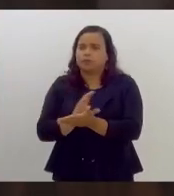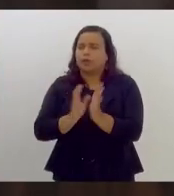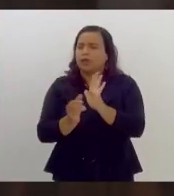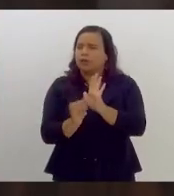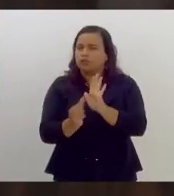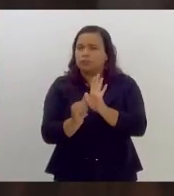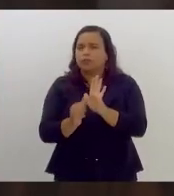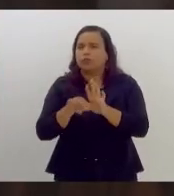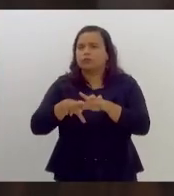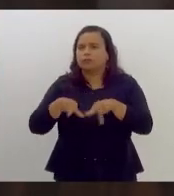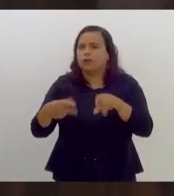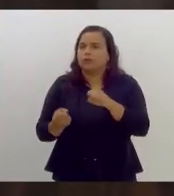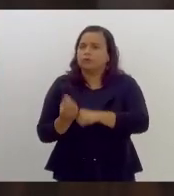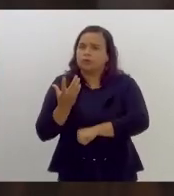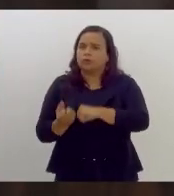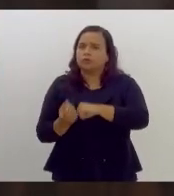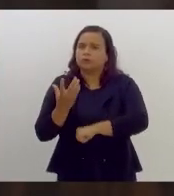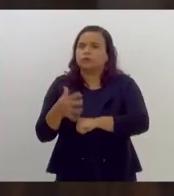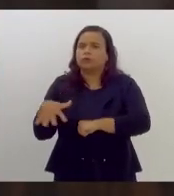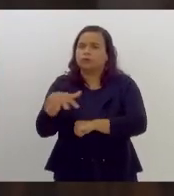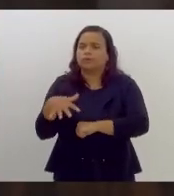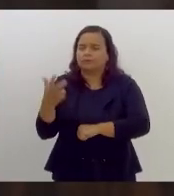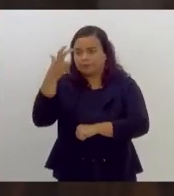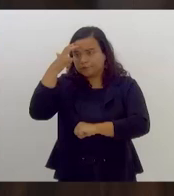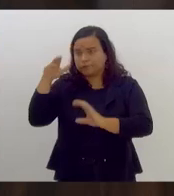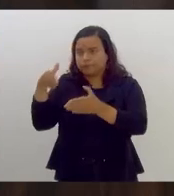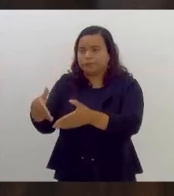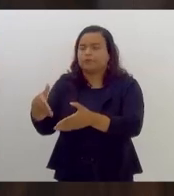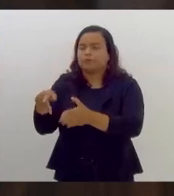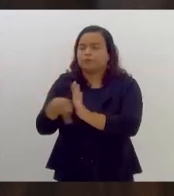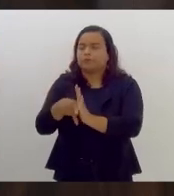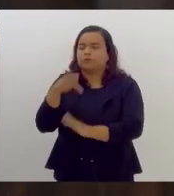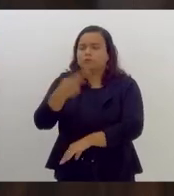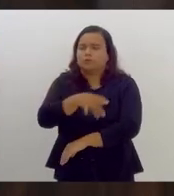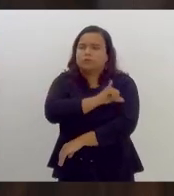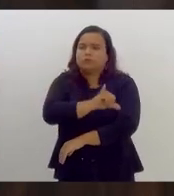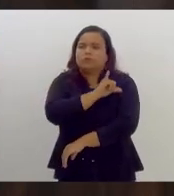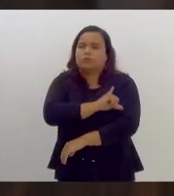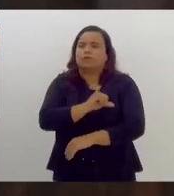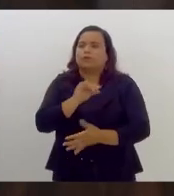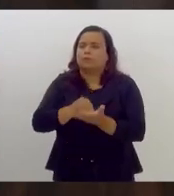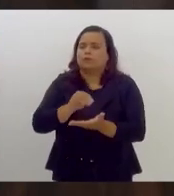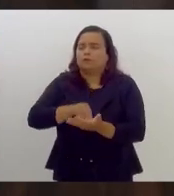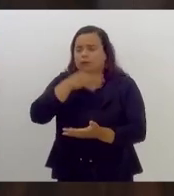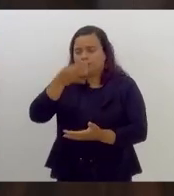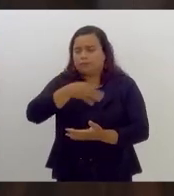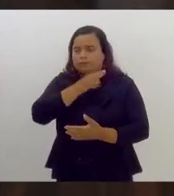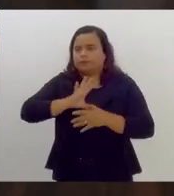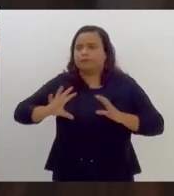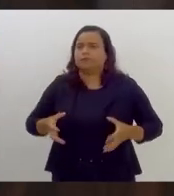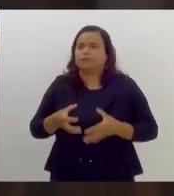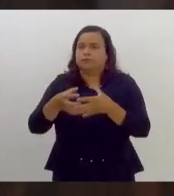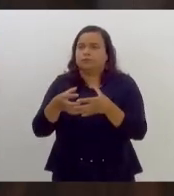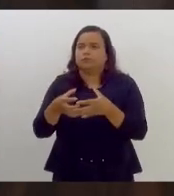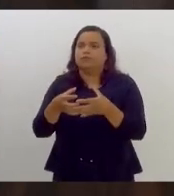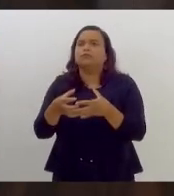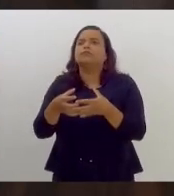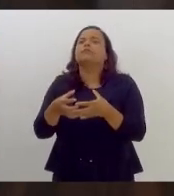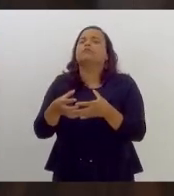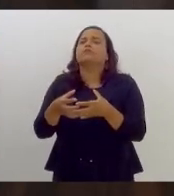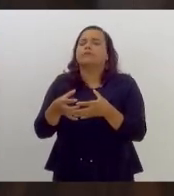de produções voltadas para o setor da cultura do Estado do Rio de Janeiro, pedindo de parecer da Comissão de Emendas Condicionais e Vetos.